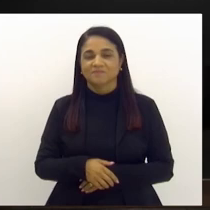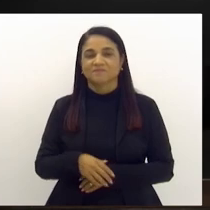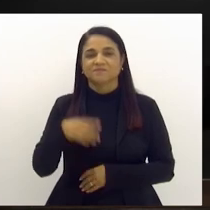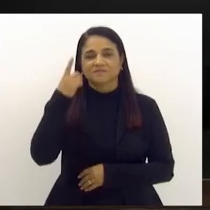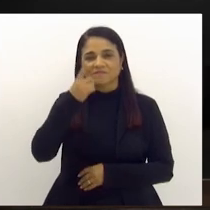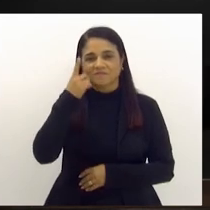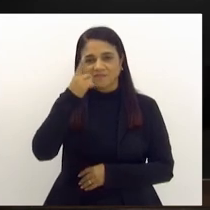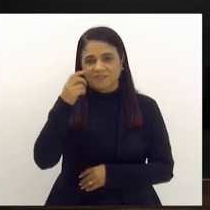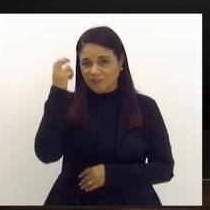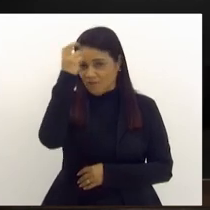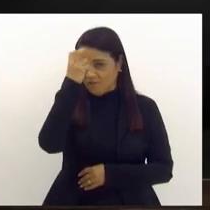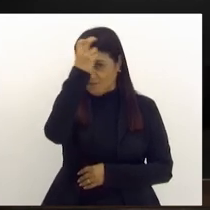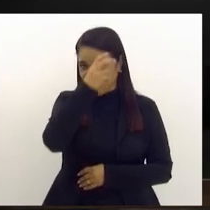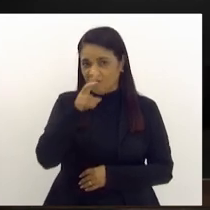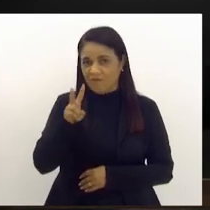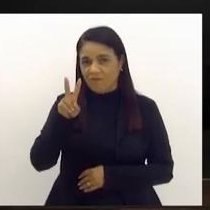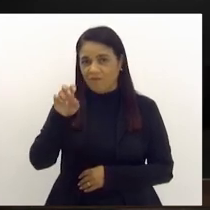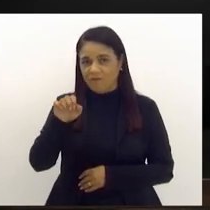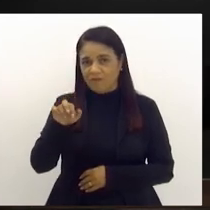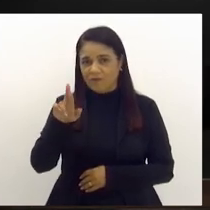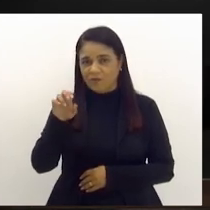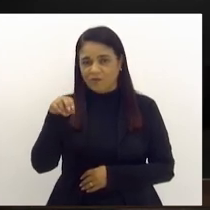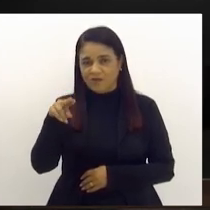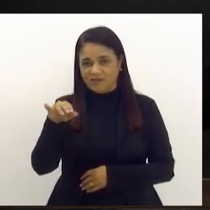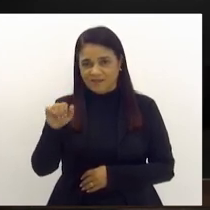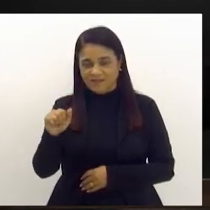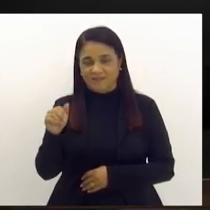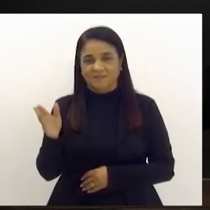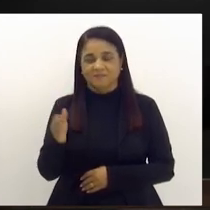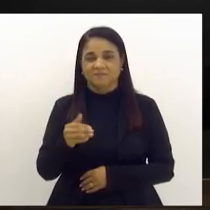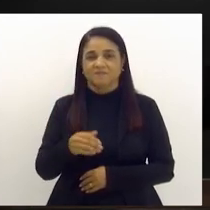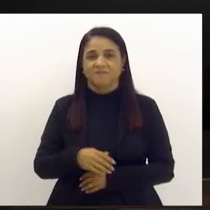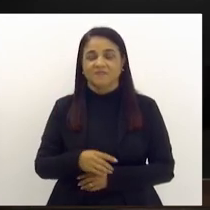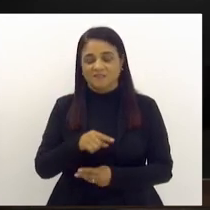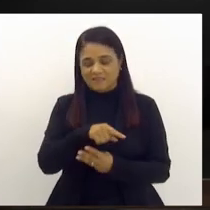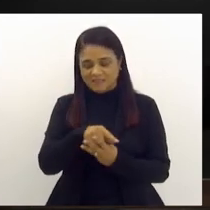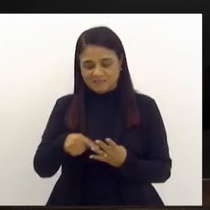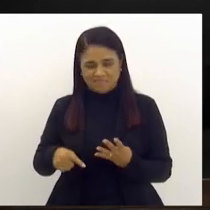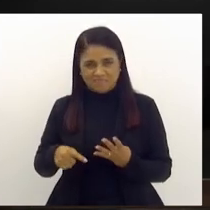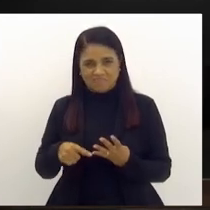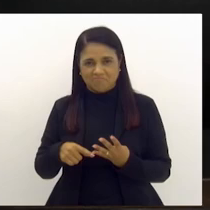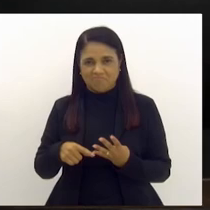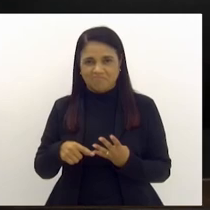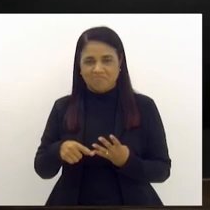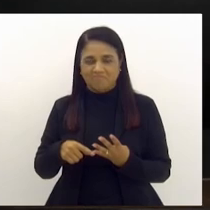Deputada Verônica Lima. Pela chamada aqui são esses.